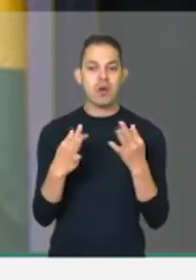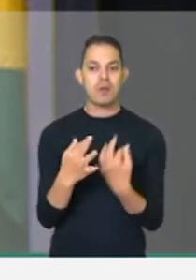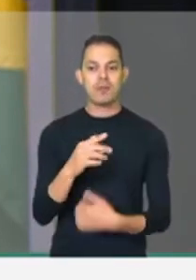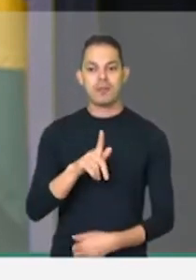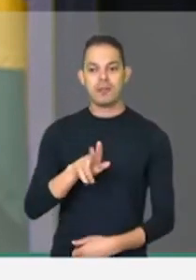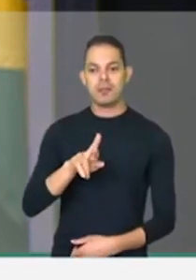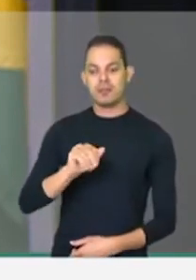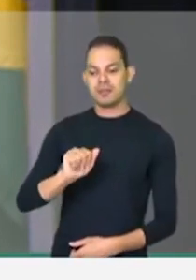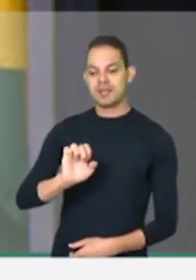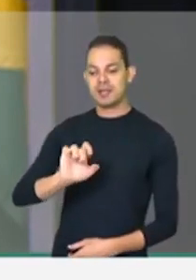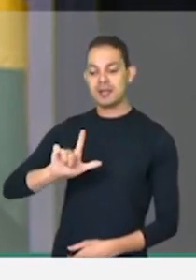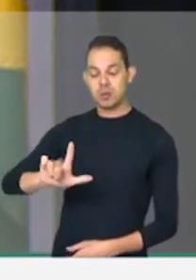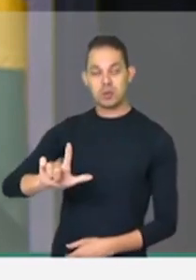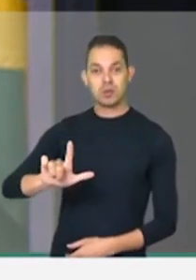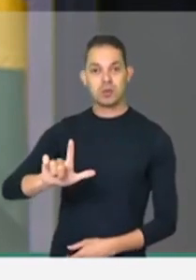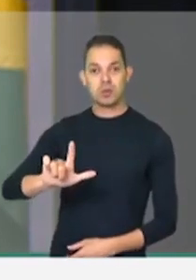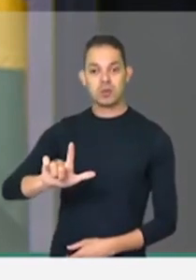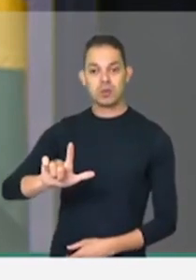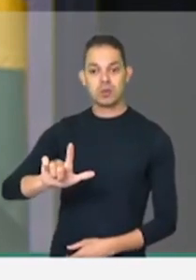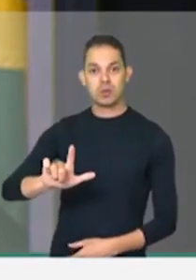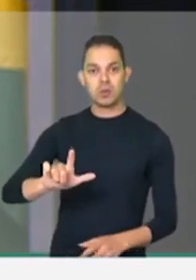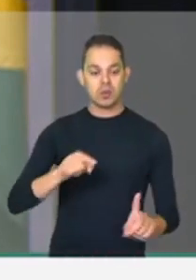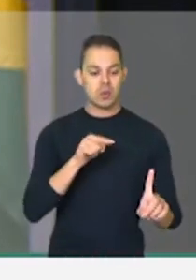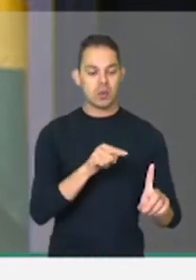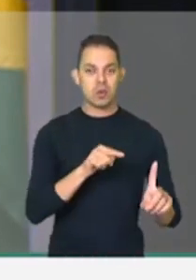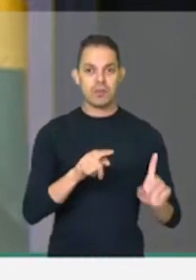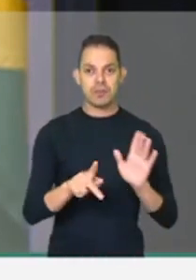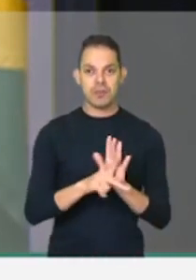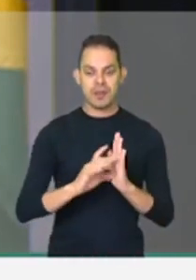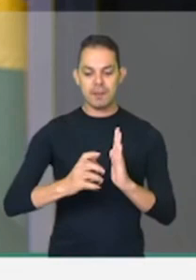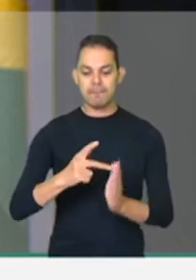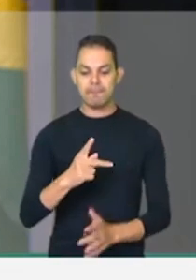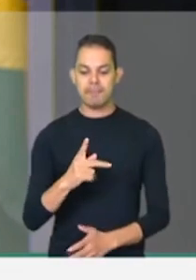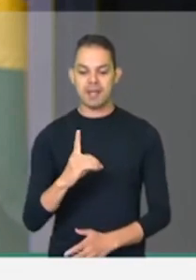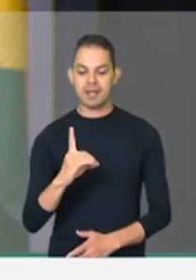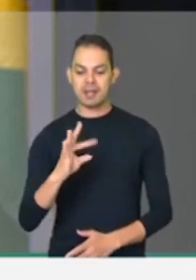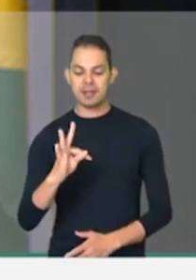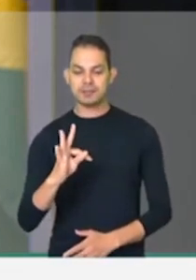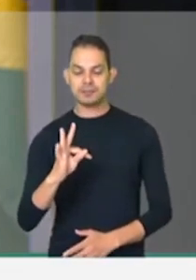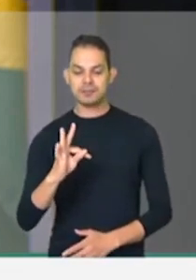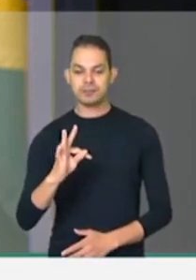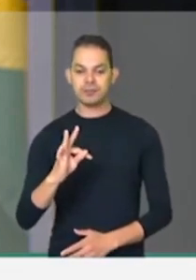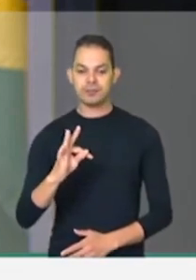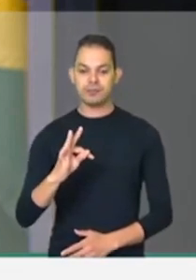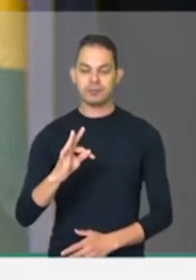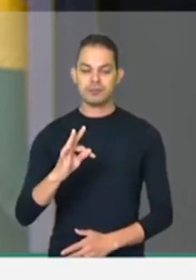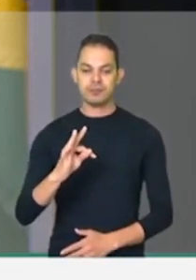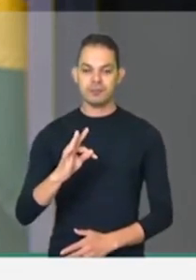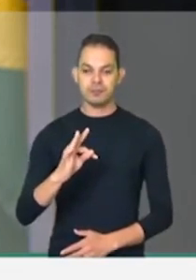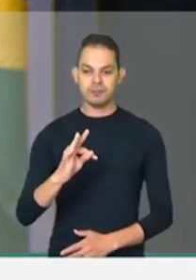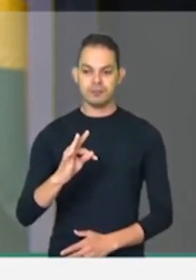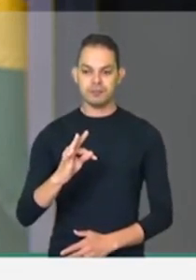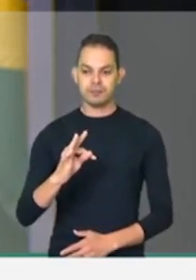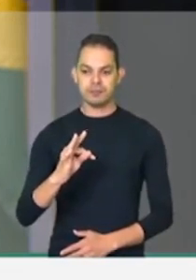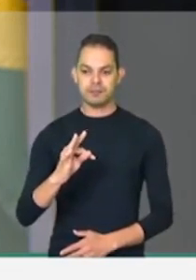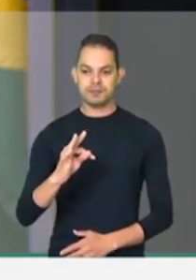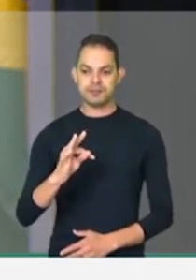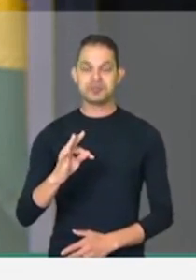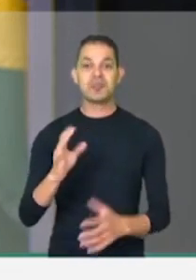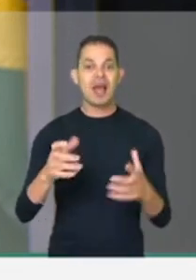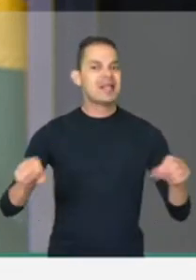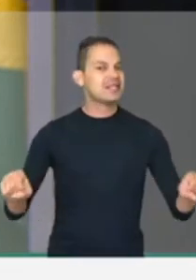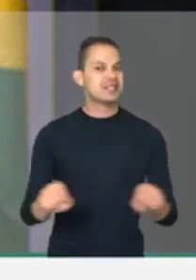esse cidadão do PDT Ele está querendo destruir